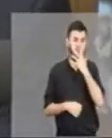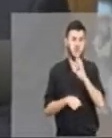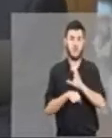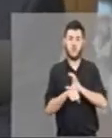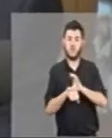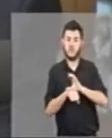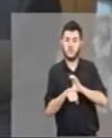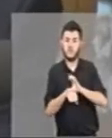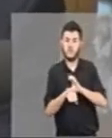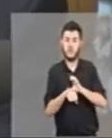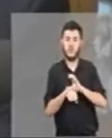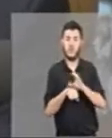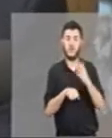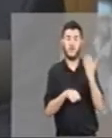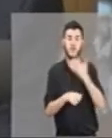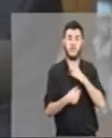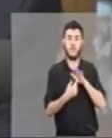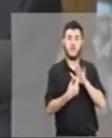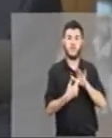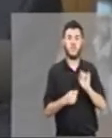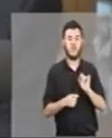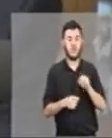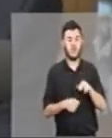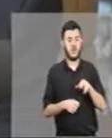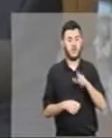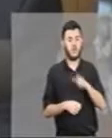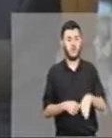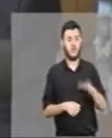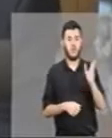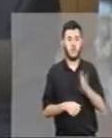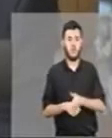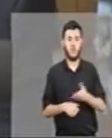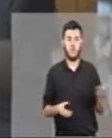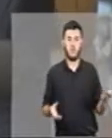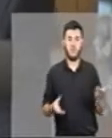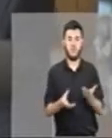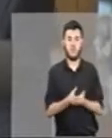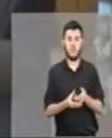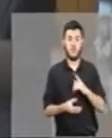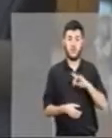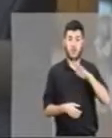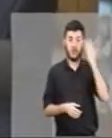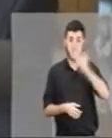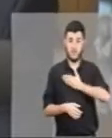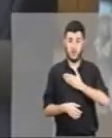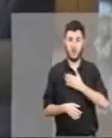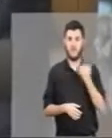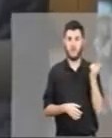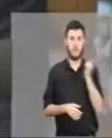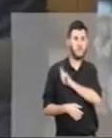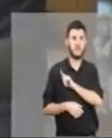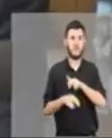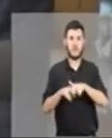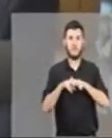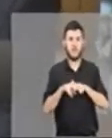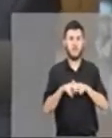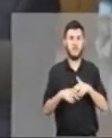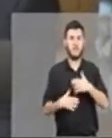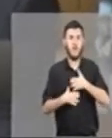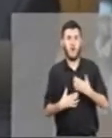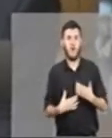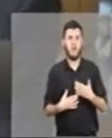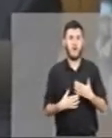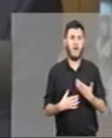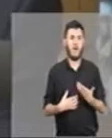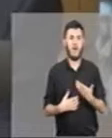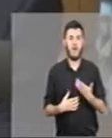afirma serem nulos os processos em que haja prova obtida por meios ilícitos. Quem vota é o ministro